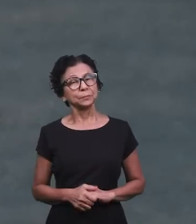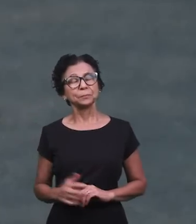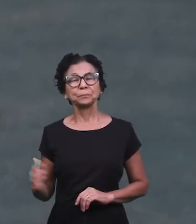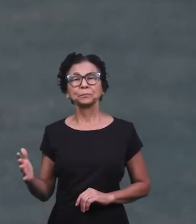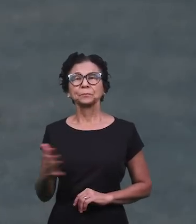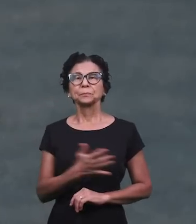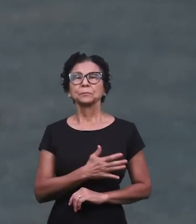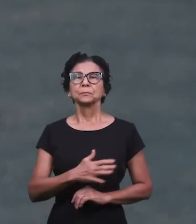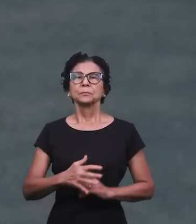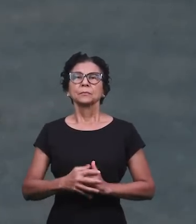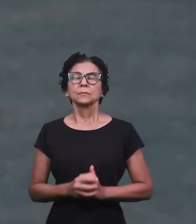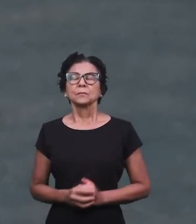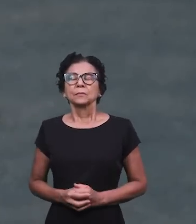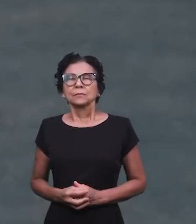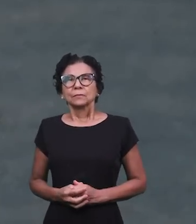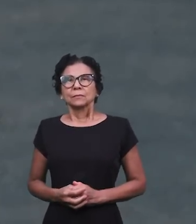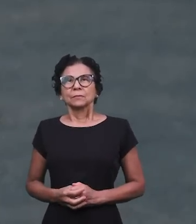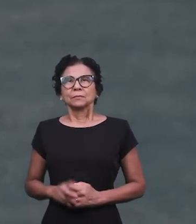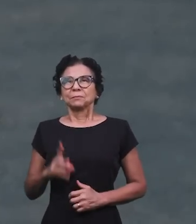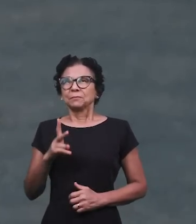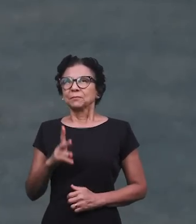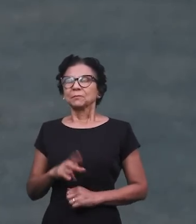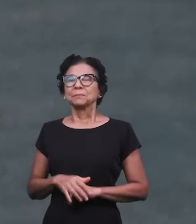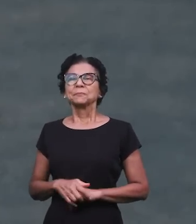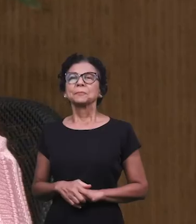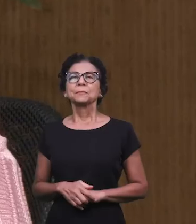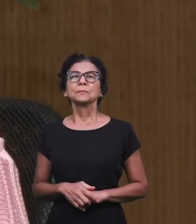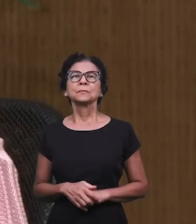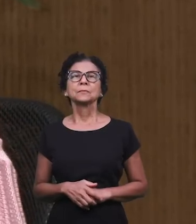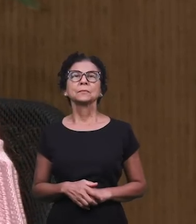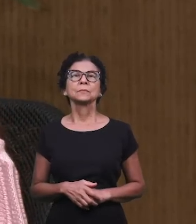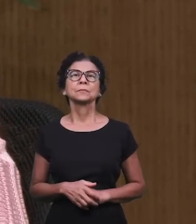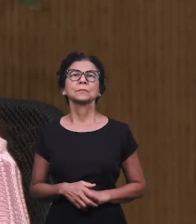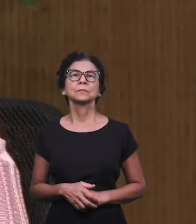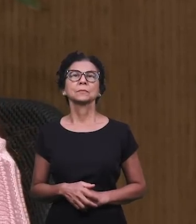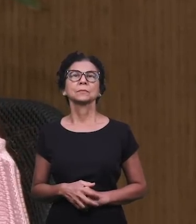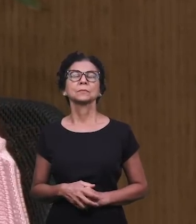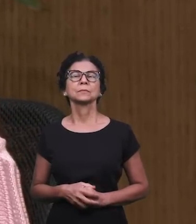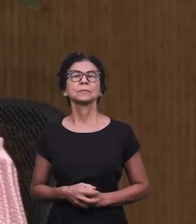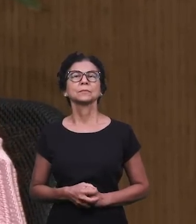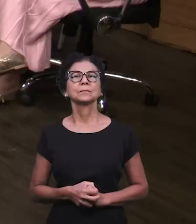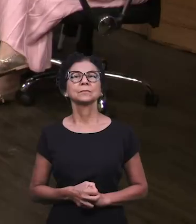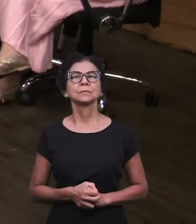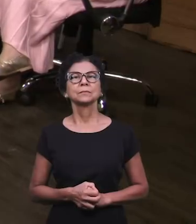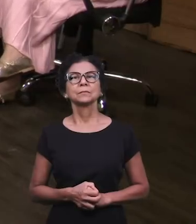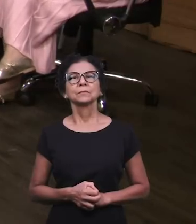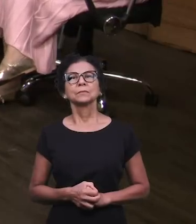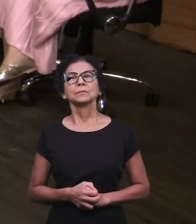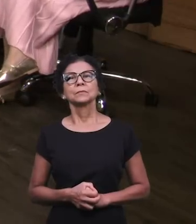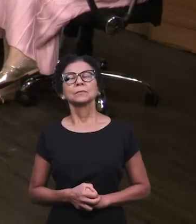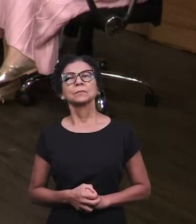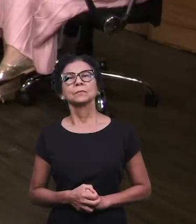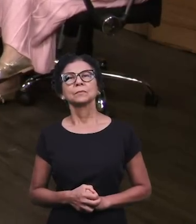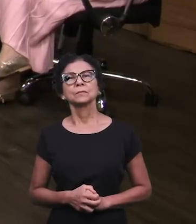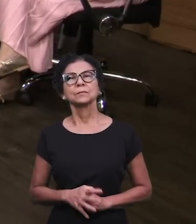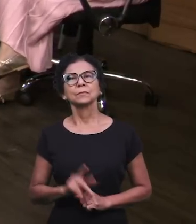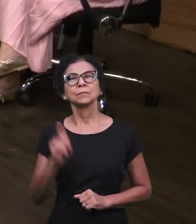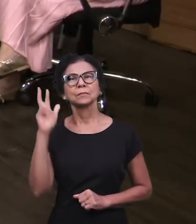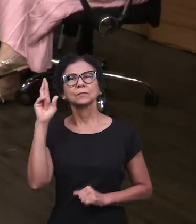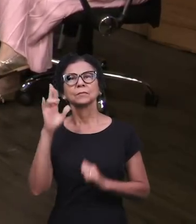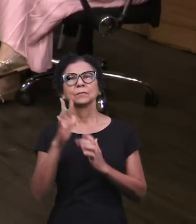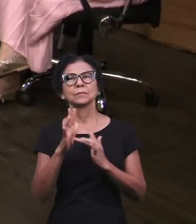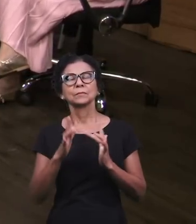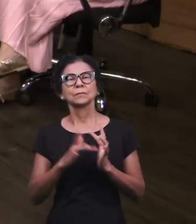isso. Amém? Amém. Karina, vamos seguir? Vamos, pastor. Tem mais um jovem aqui do estúdio querendo fazer pergunta. Fica à vontade. Paz do Senhor, pastores, paz do